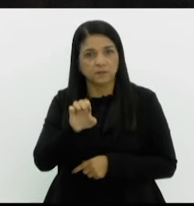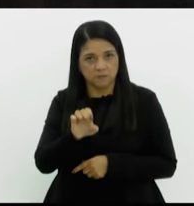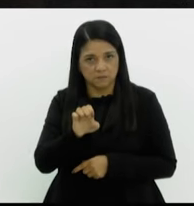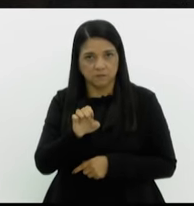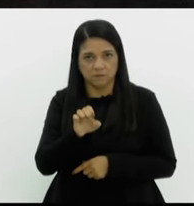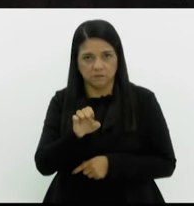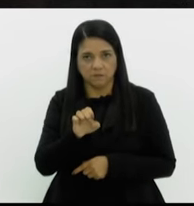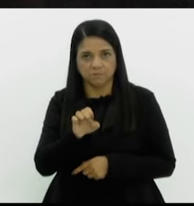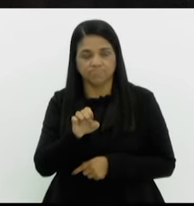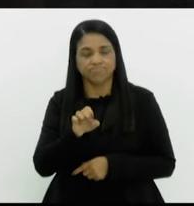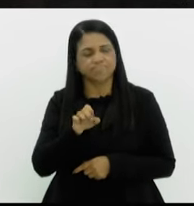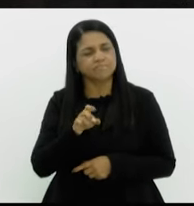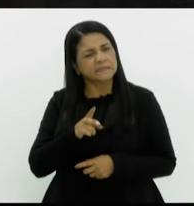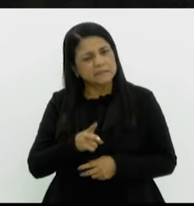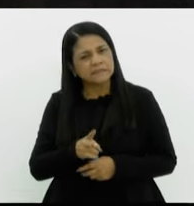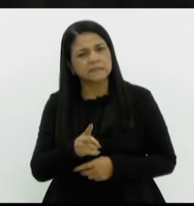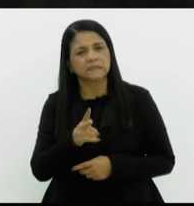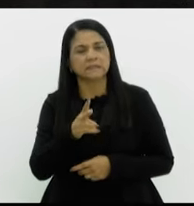E é sempre a gente